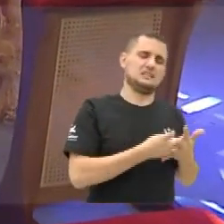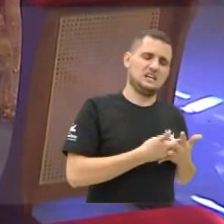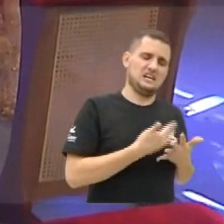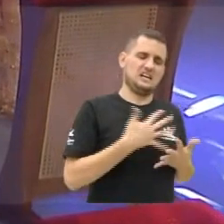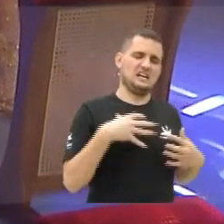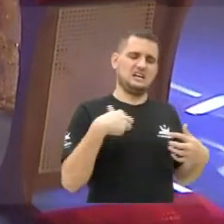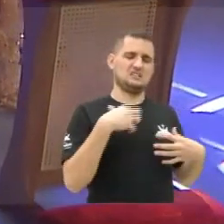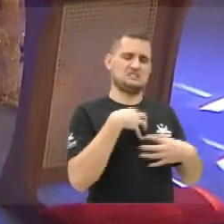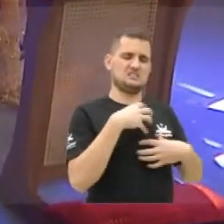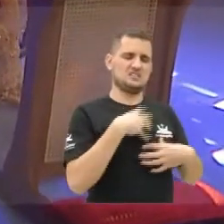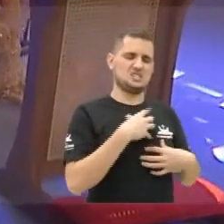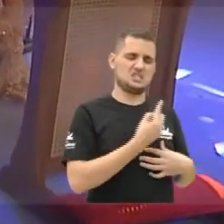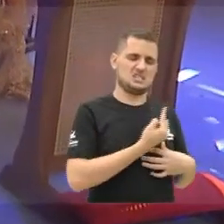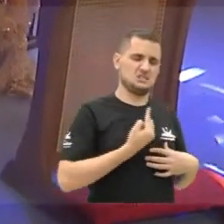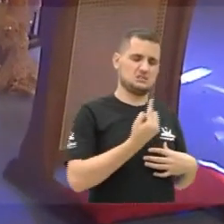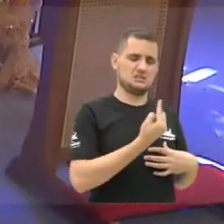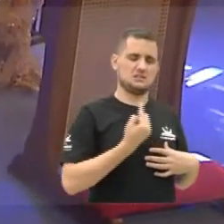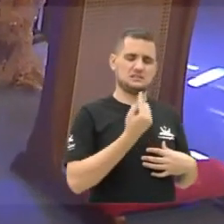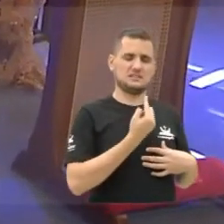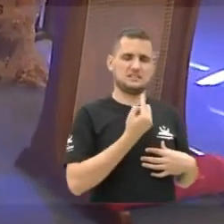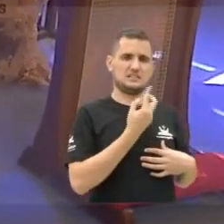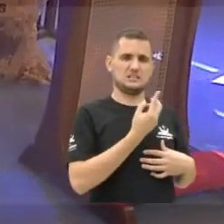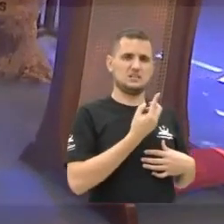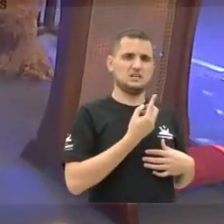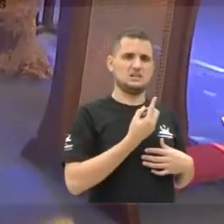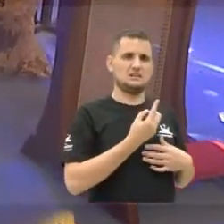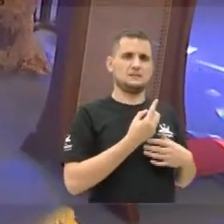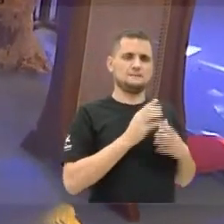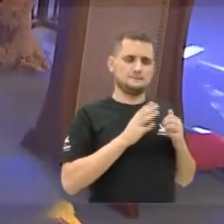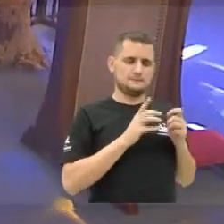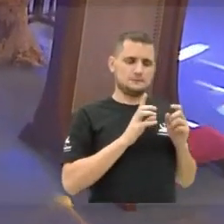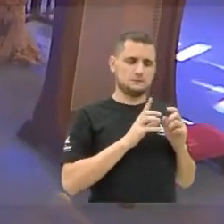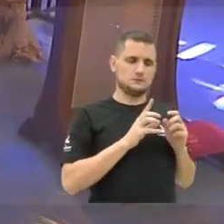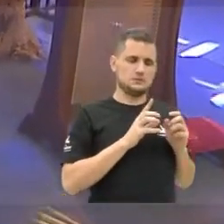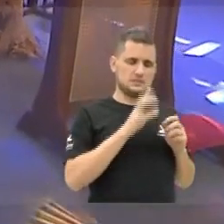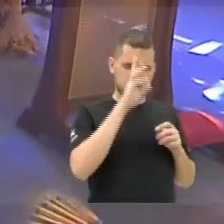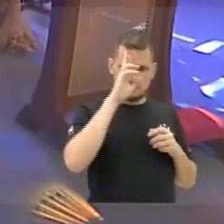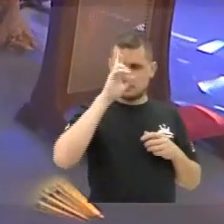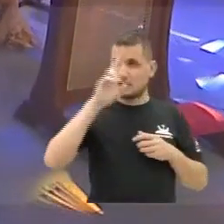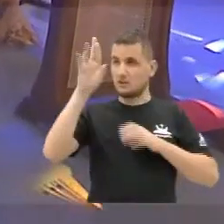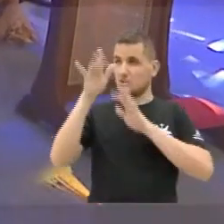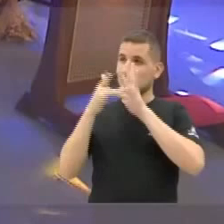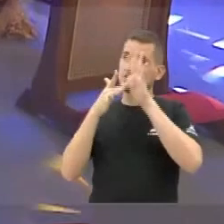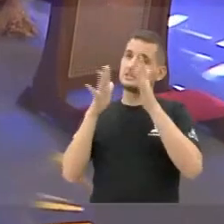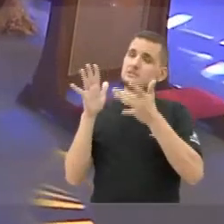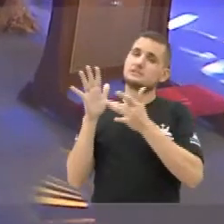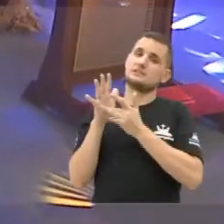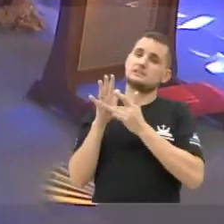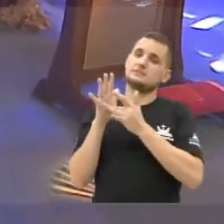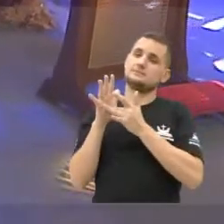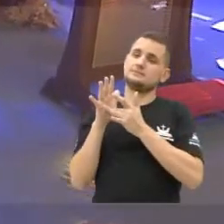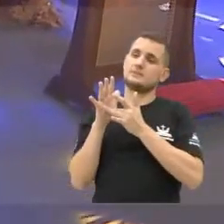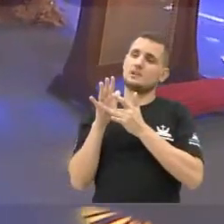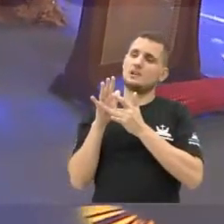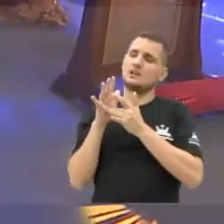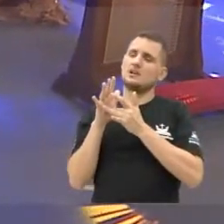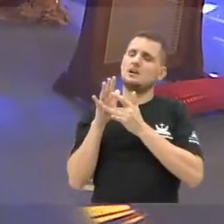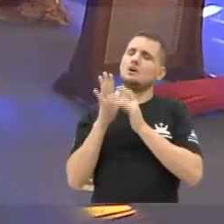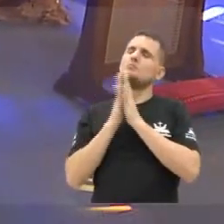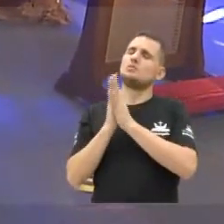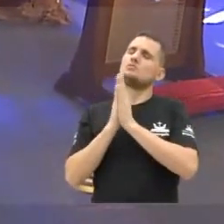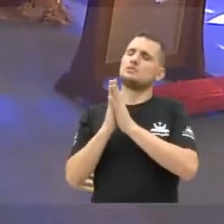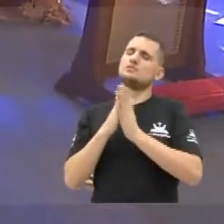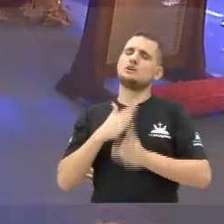isolamento, à solidão, Senhor Jesus Cristo, tira do meu